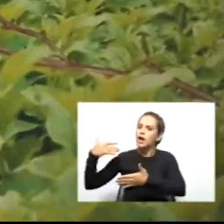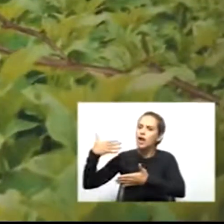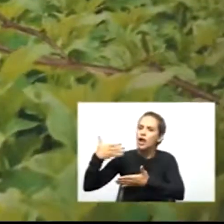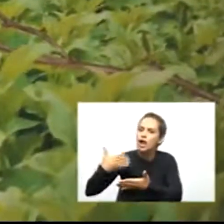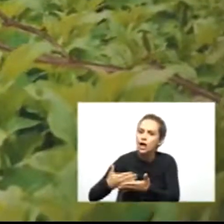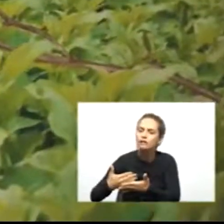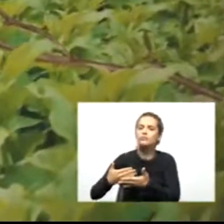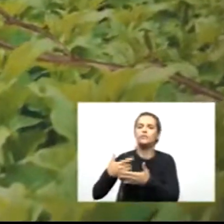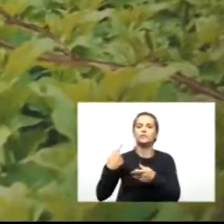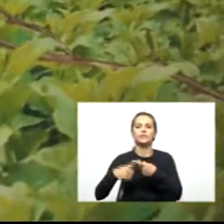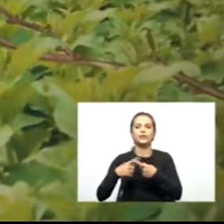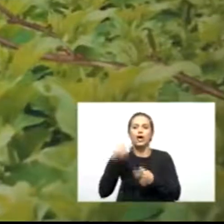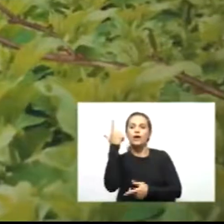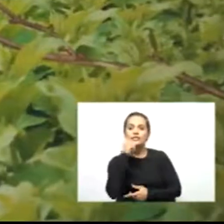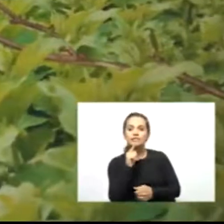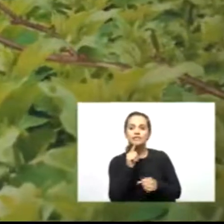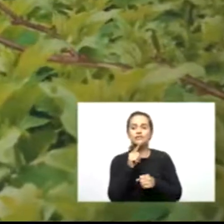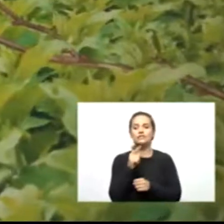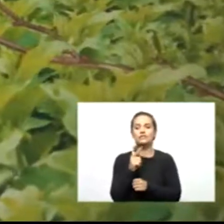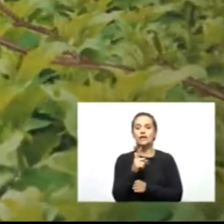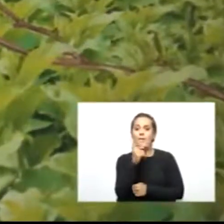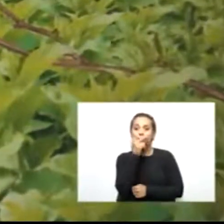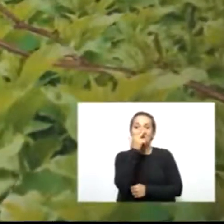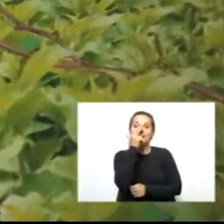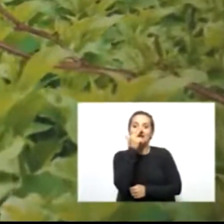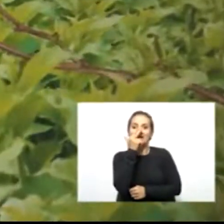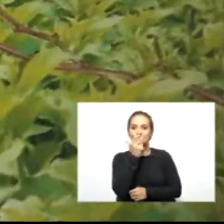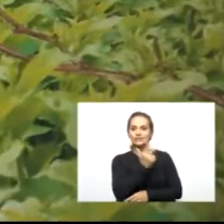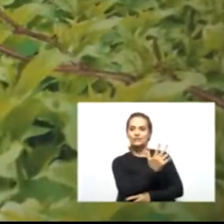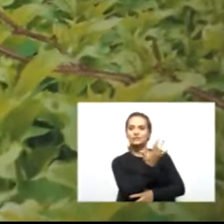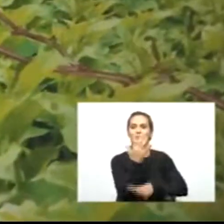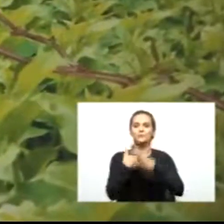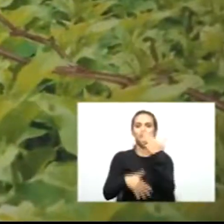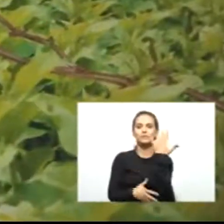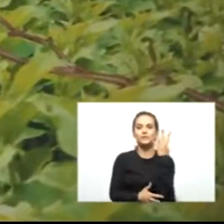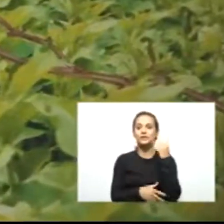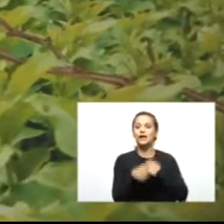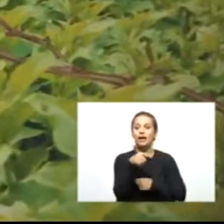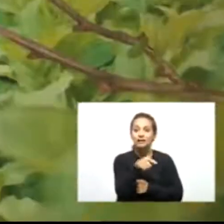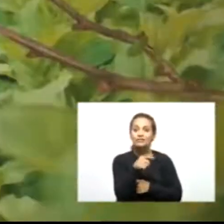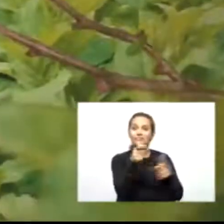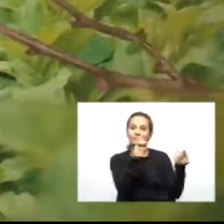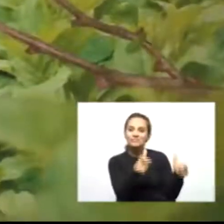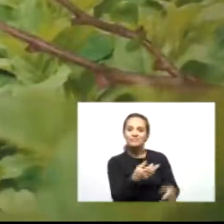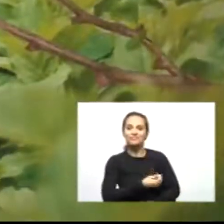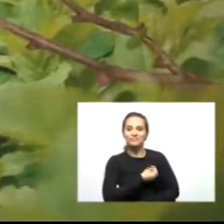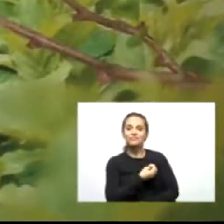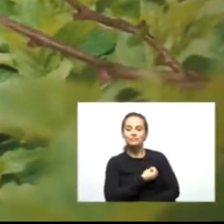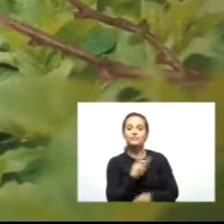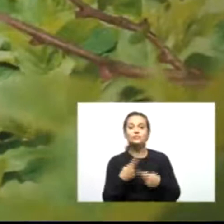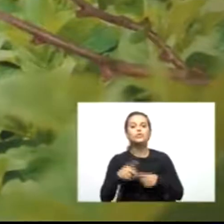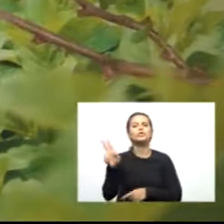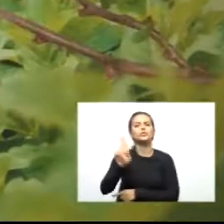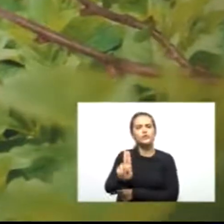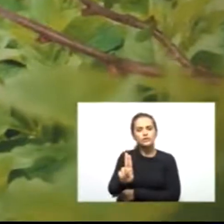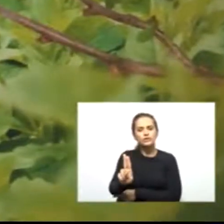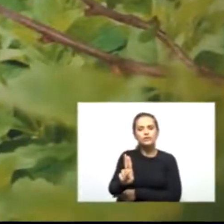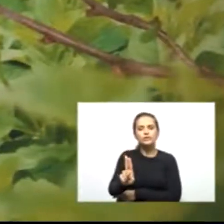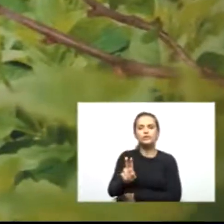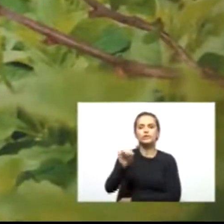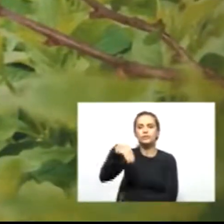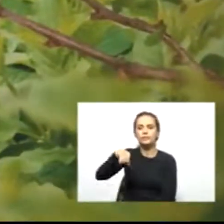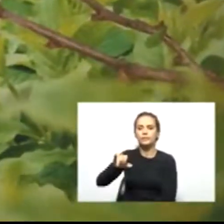se confundir, para imitar o ambiente onde eles estão. Por que eles utilizam o